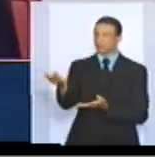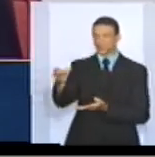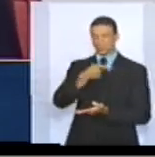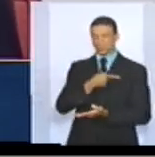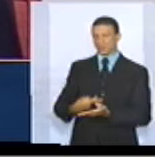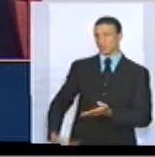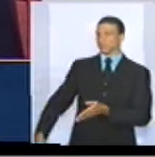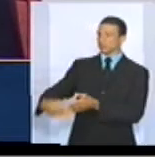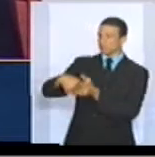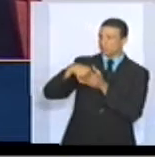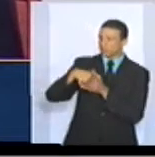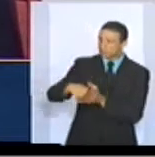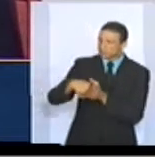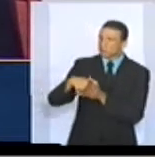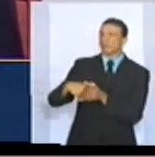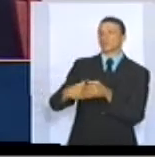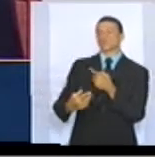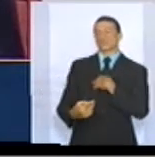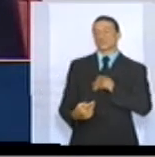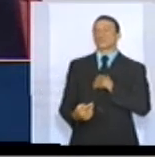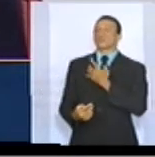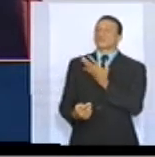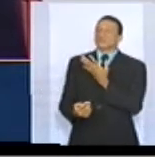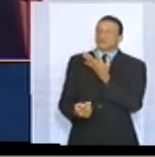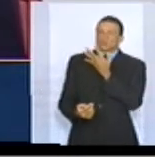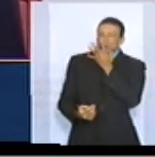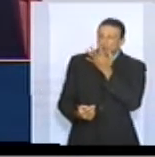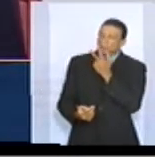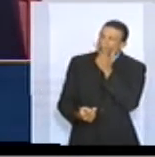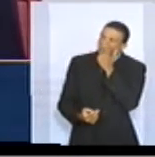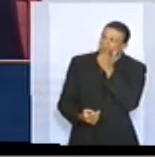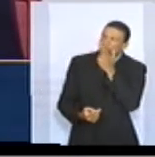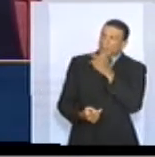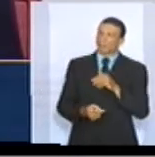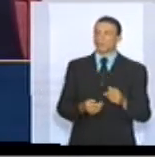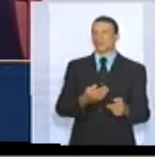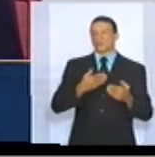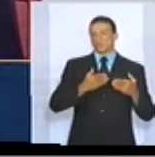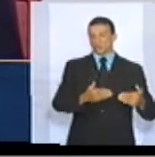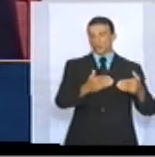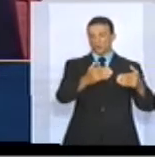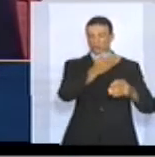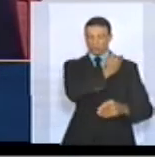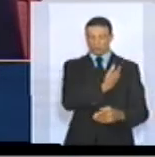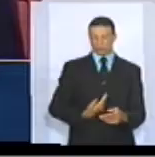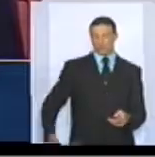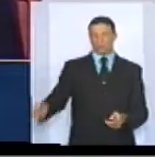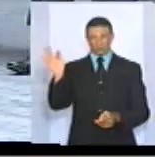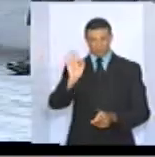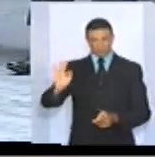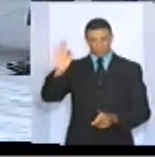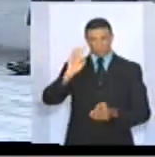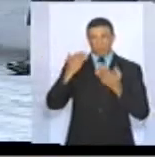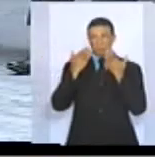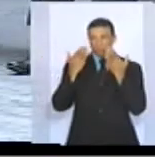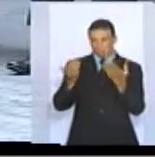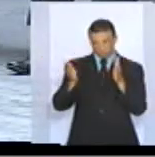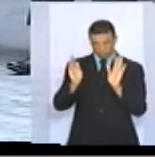Excelência, eu, apesar do Ministério Público Federal já ter manifestado seu parecer, estou